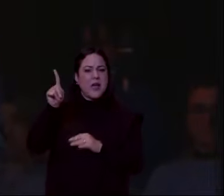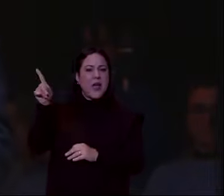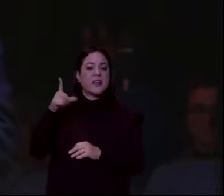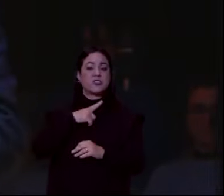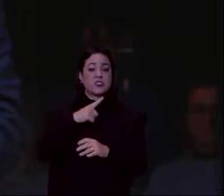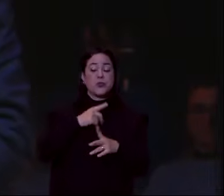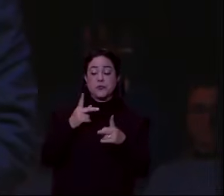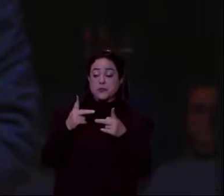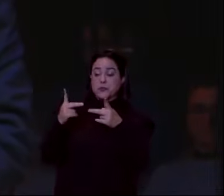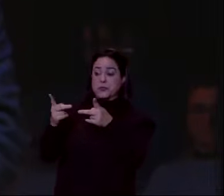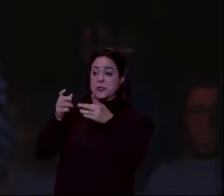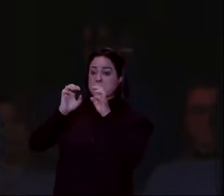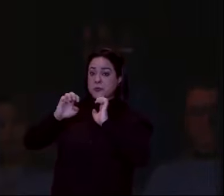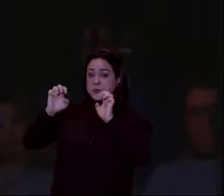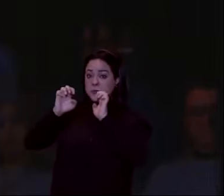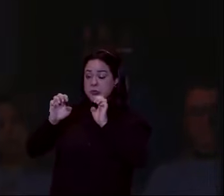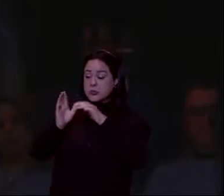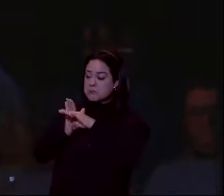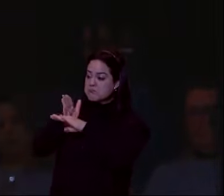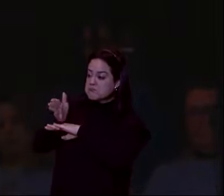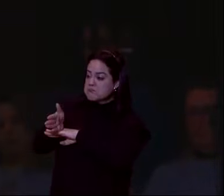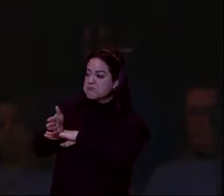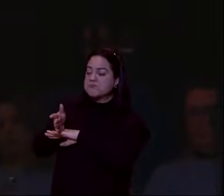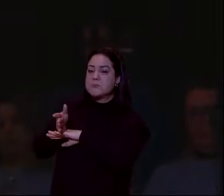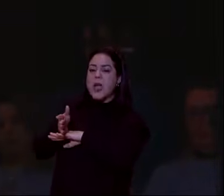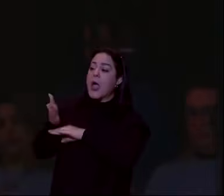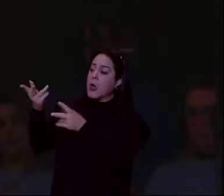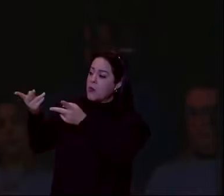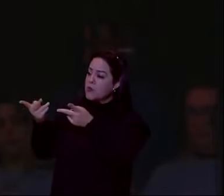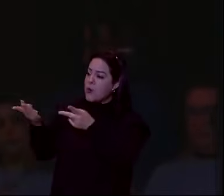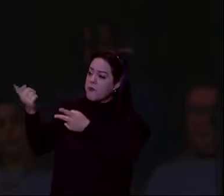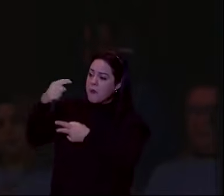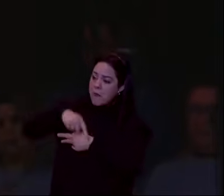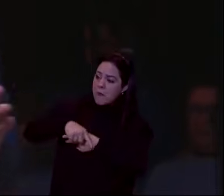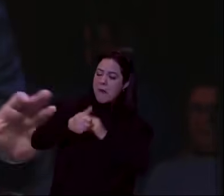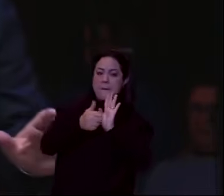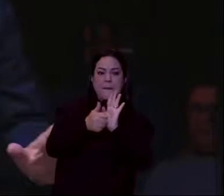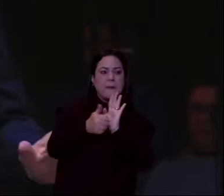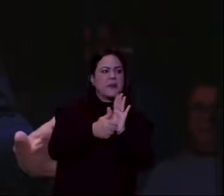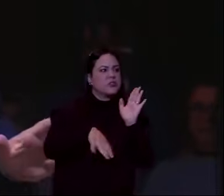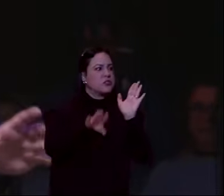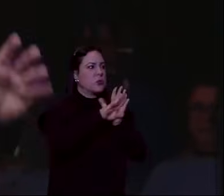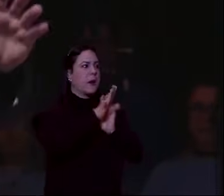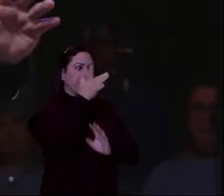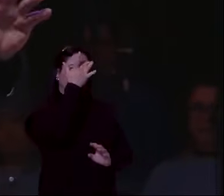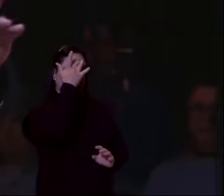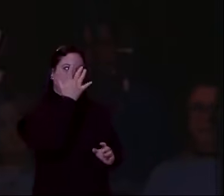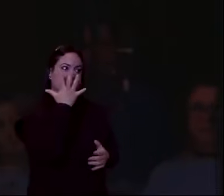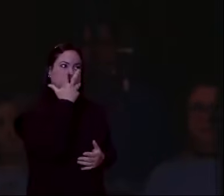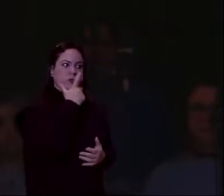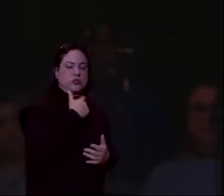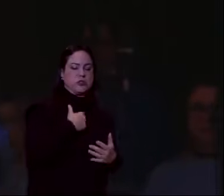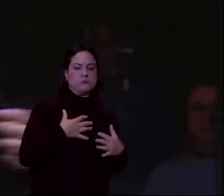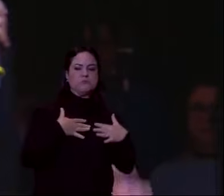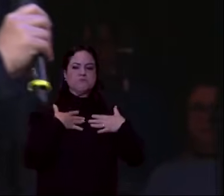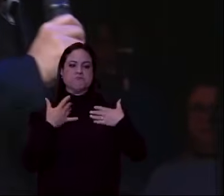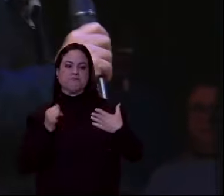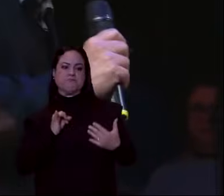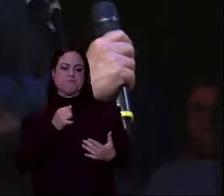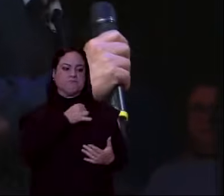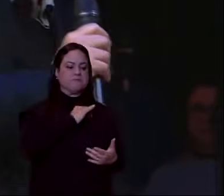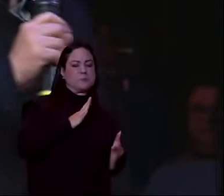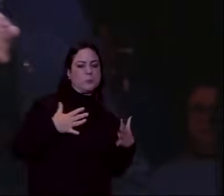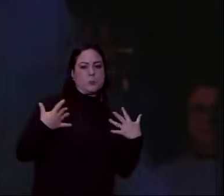de evangelismo da igreja, e convidaram para estar aqui no culto. E quando chegaram aqui, viram pessoas bonitas, cheirosas,